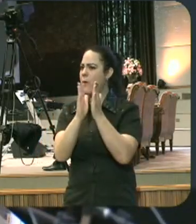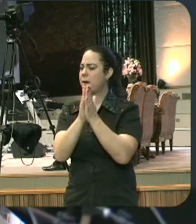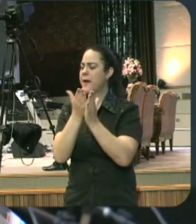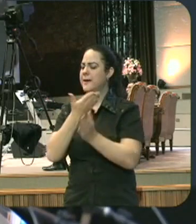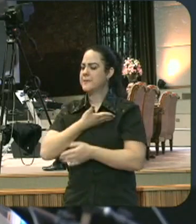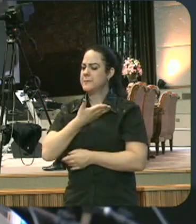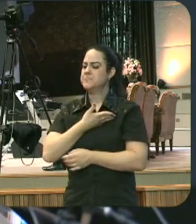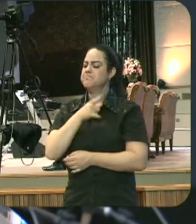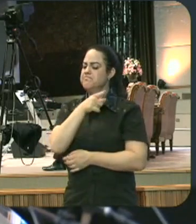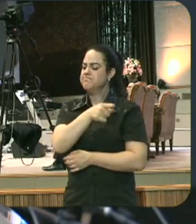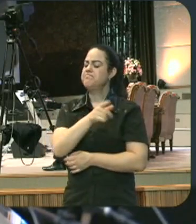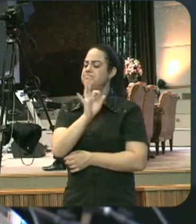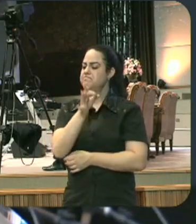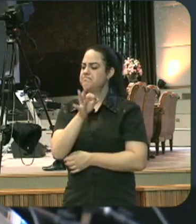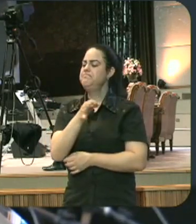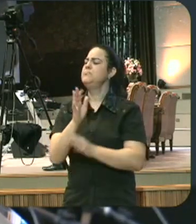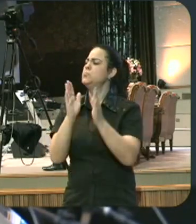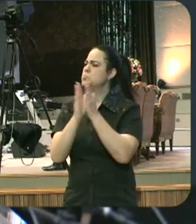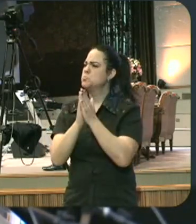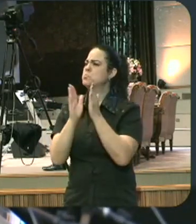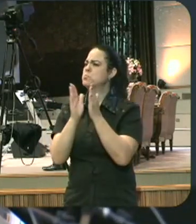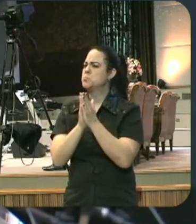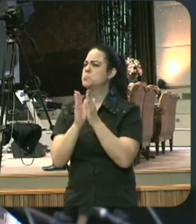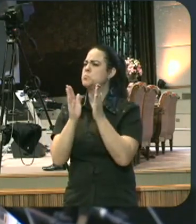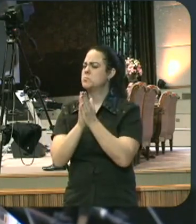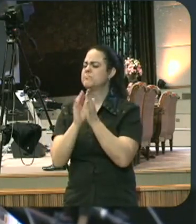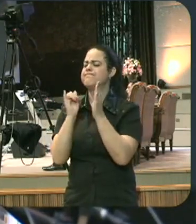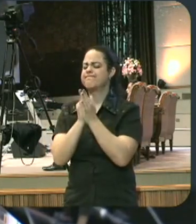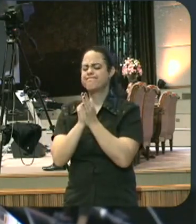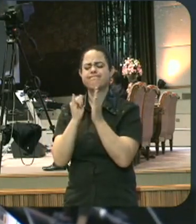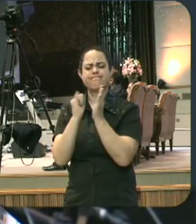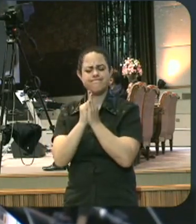amigo, e começaram a interceder por esse amigo,